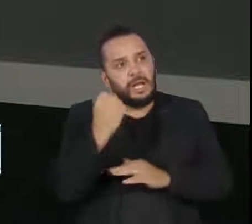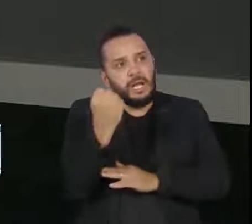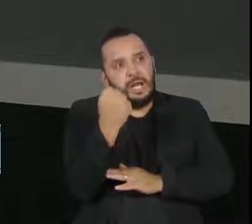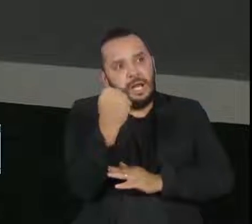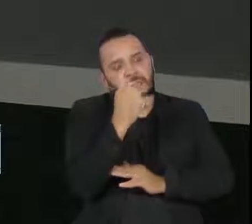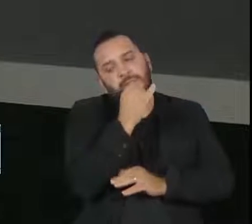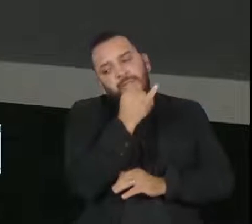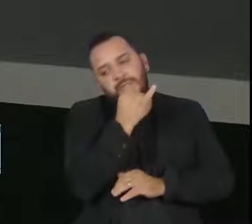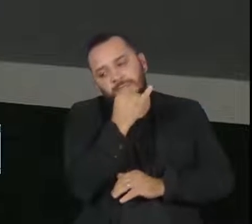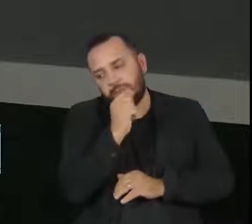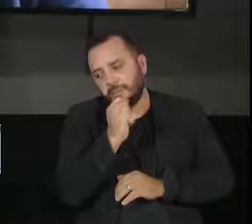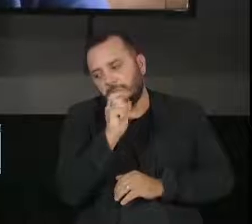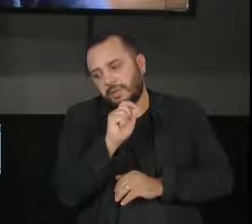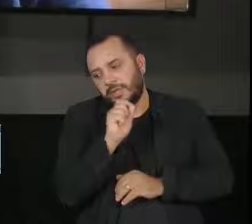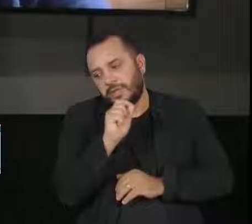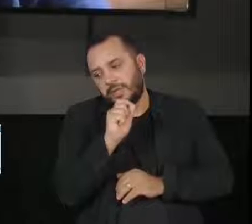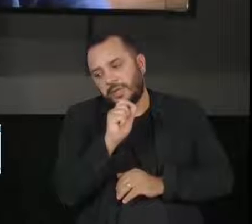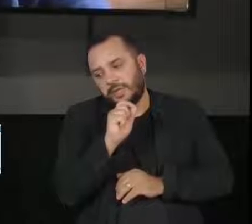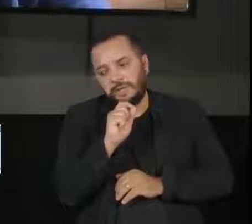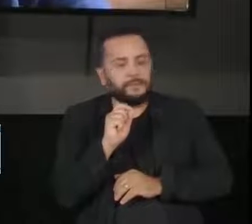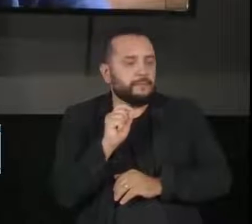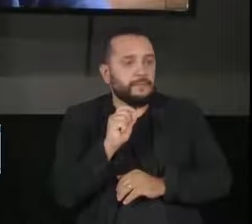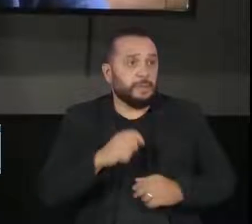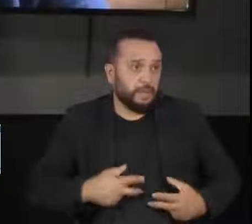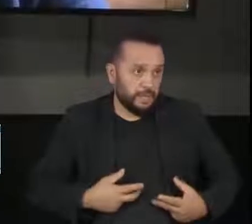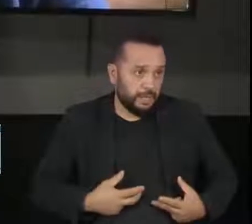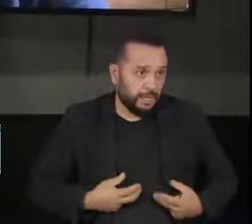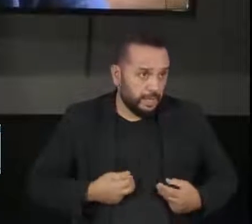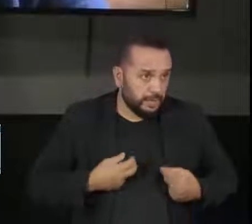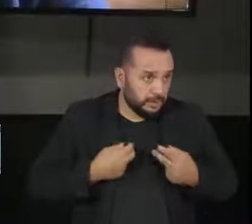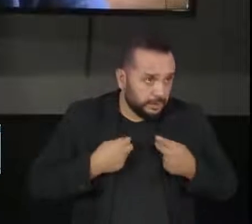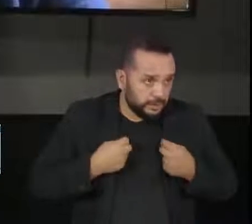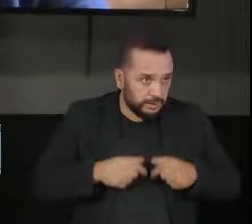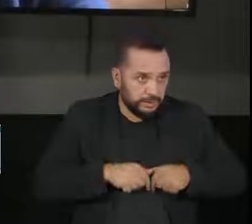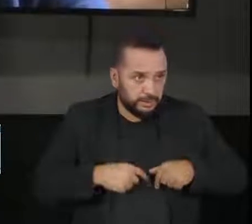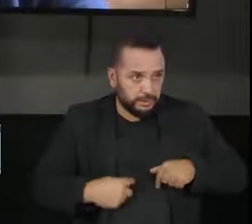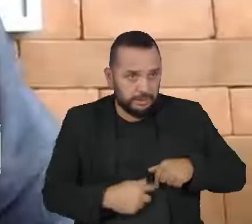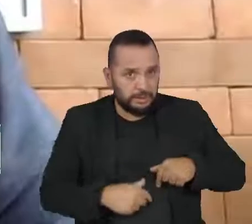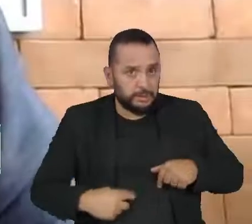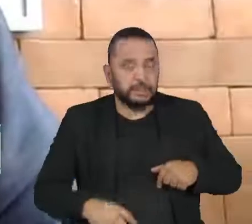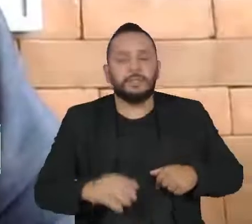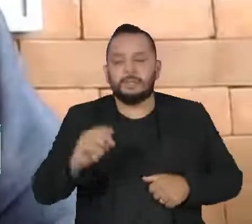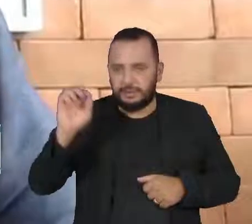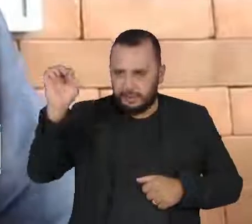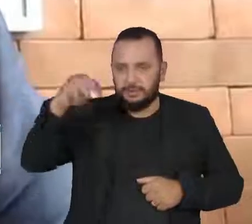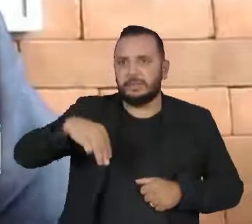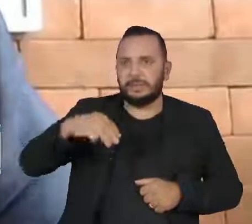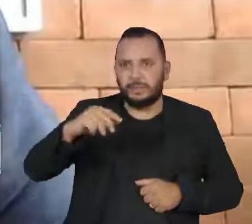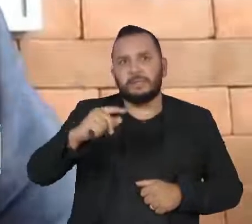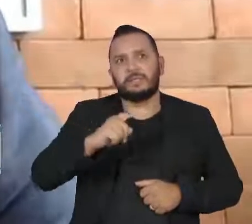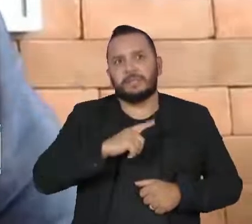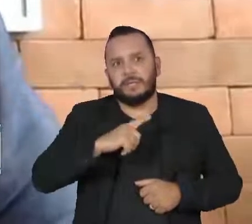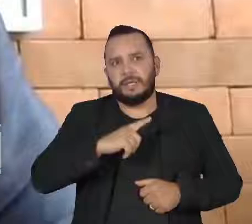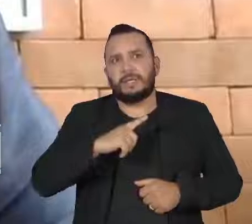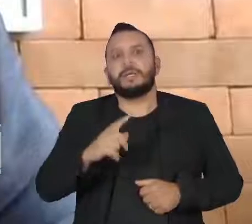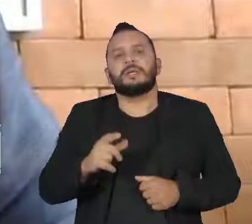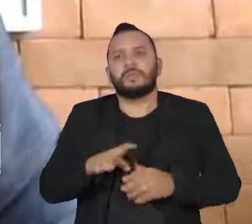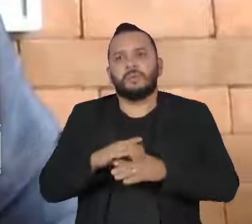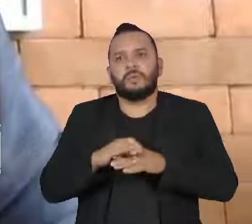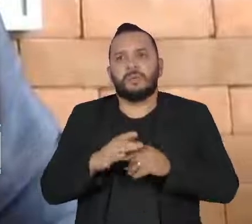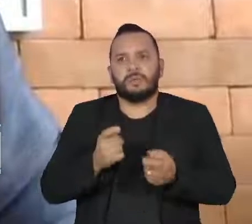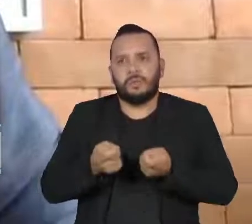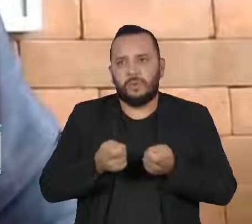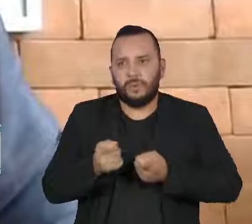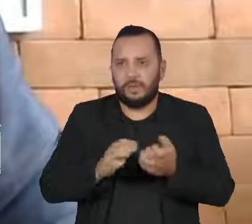de um câncer no intestino? Pode, Joyce, principalmente a retocolite ulcerativa. Quando a doença não é controlada,